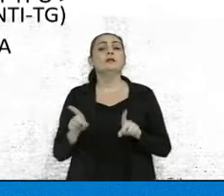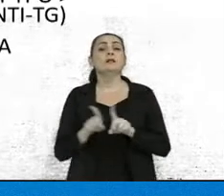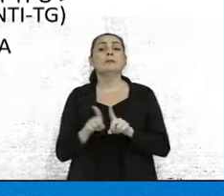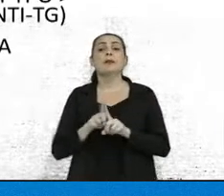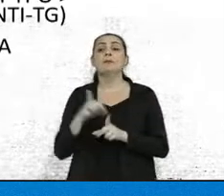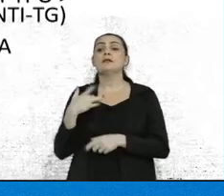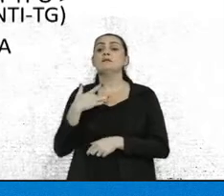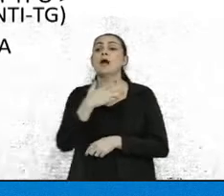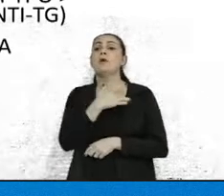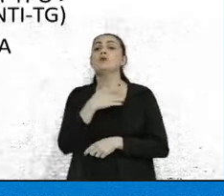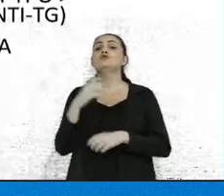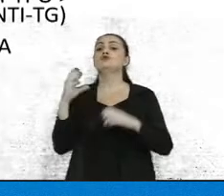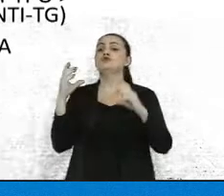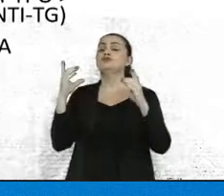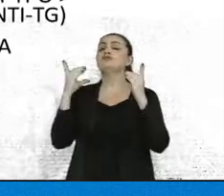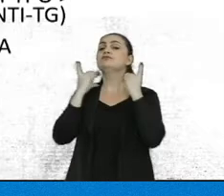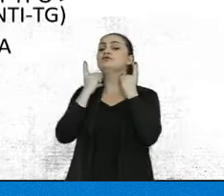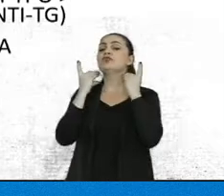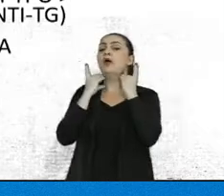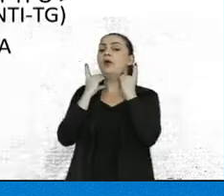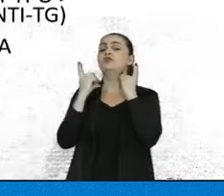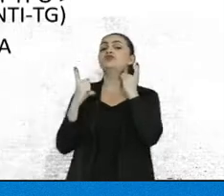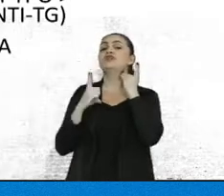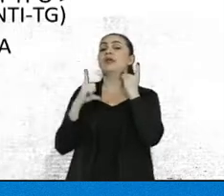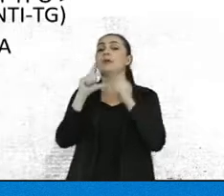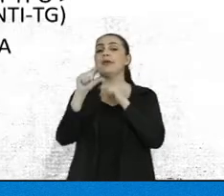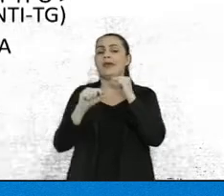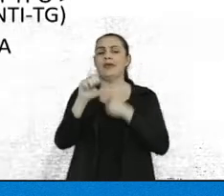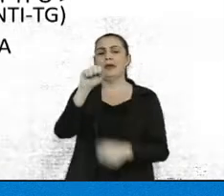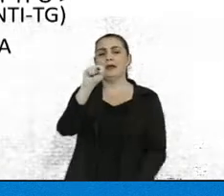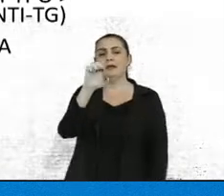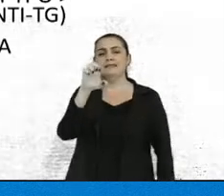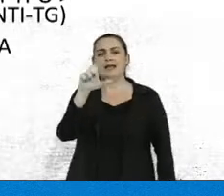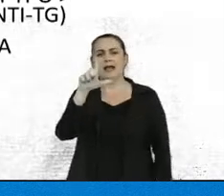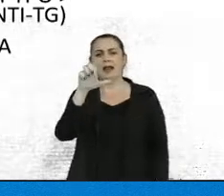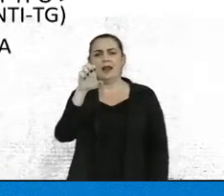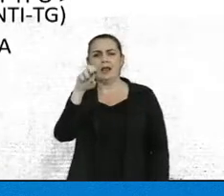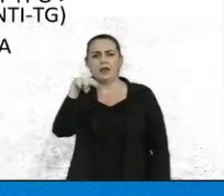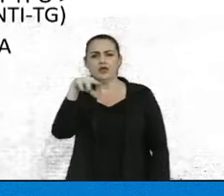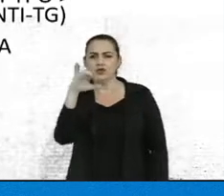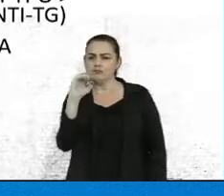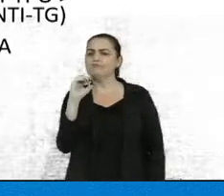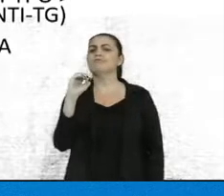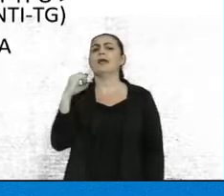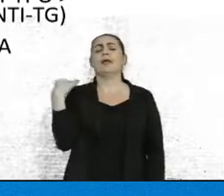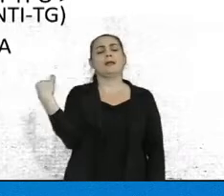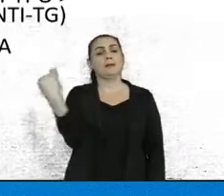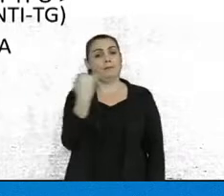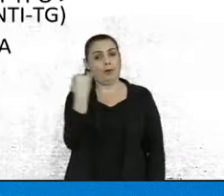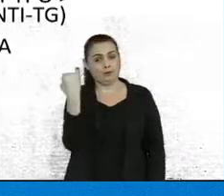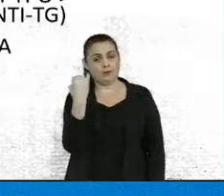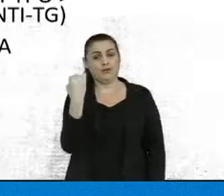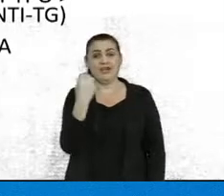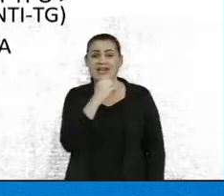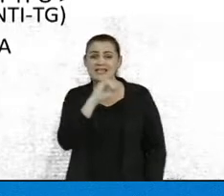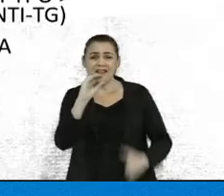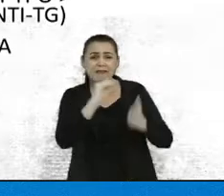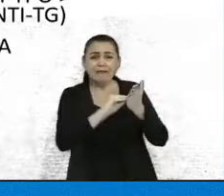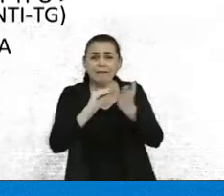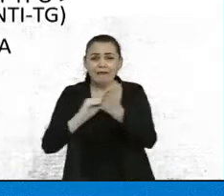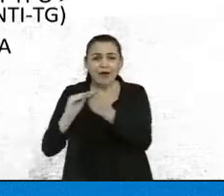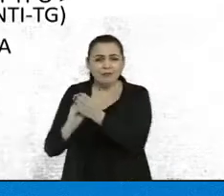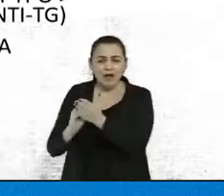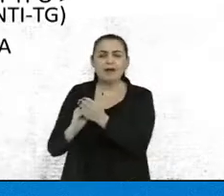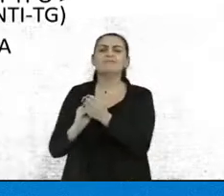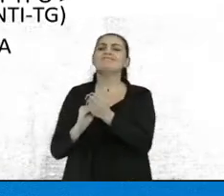é importantíssimo para a saúde, para a nossa saúde, tá? As deficiências de selênio estão associadas com todas as doenças